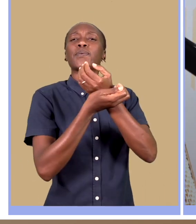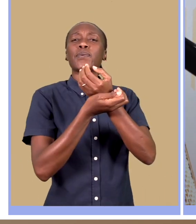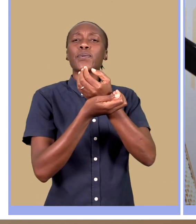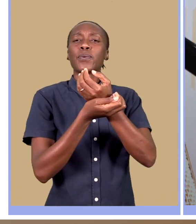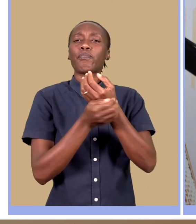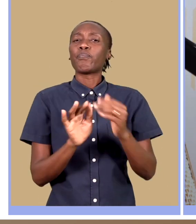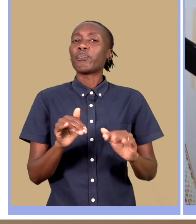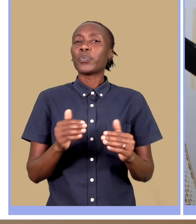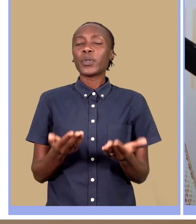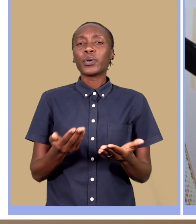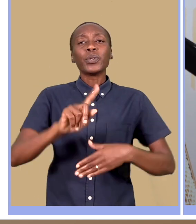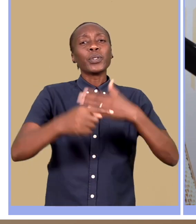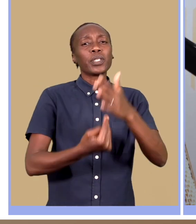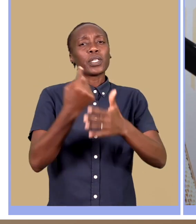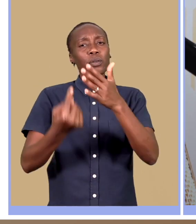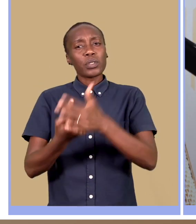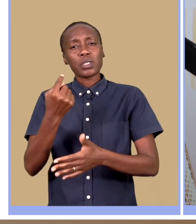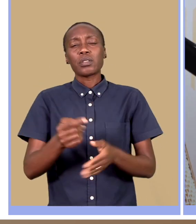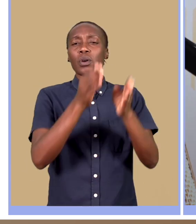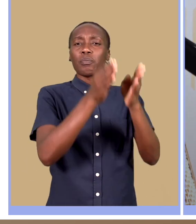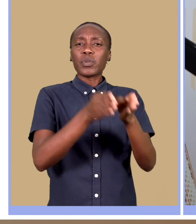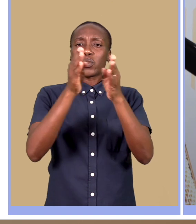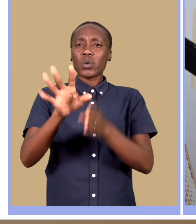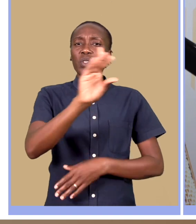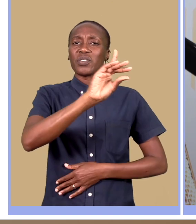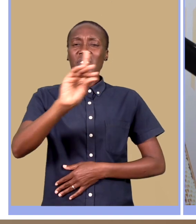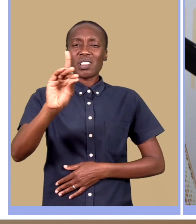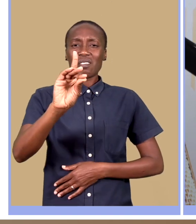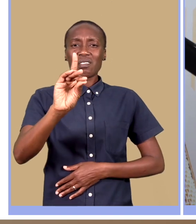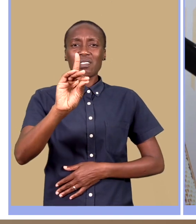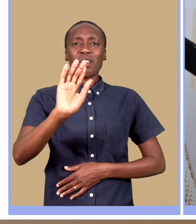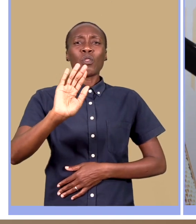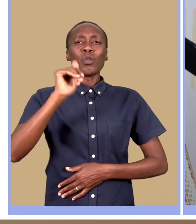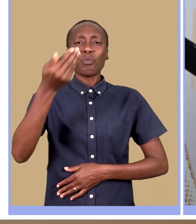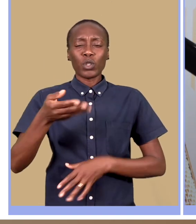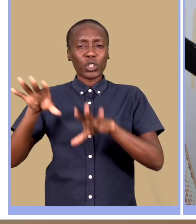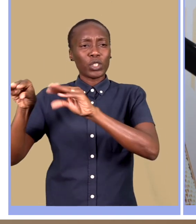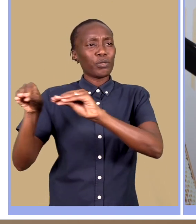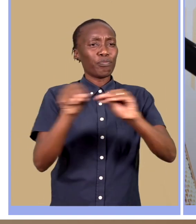seguras, não é? E o que tem acontecido, pessoas com deficiência também voltam